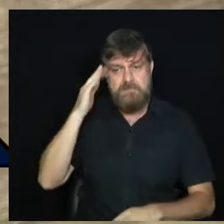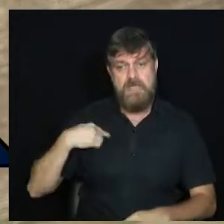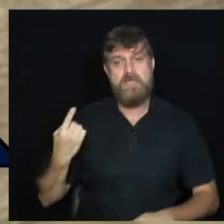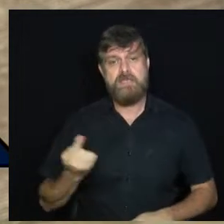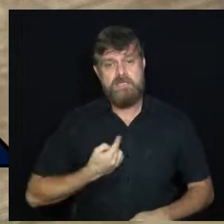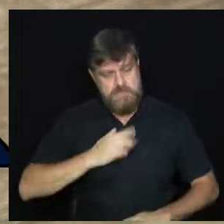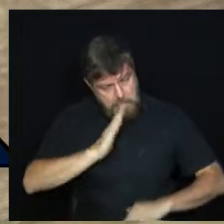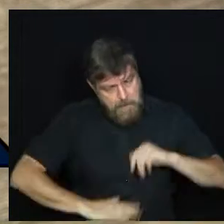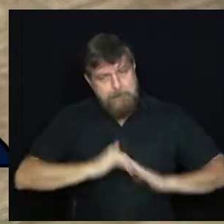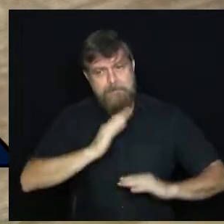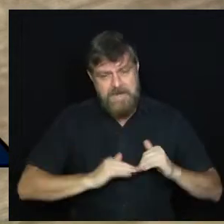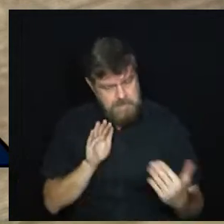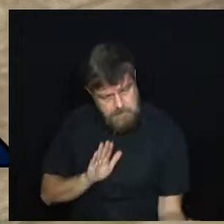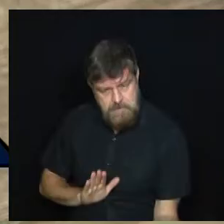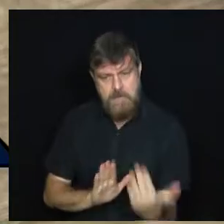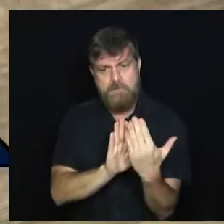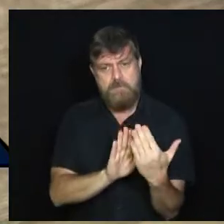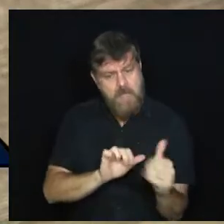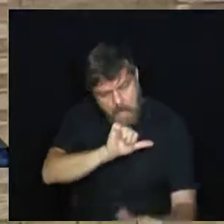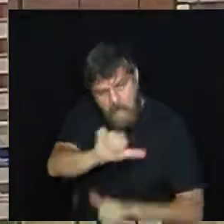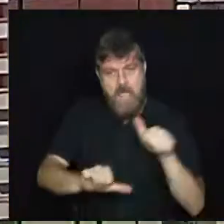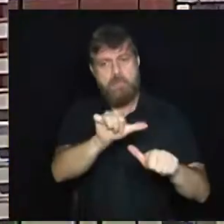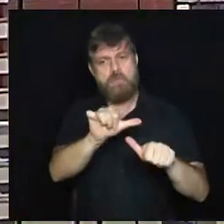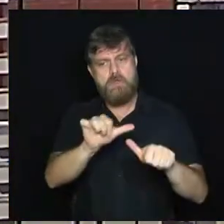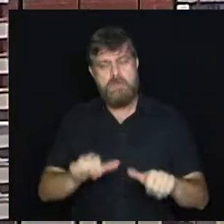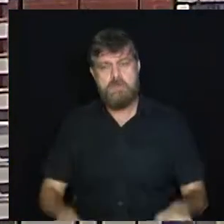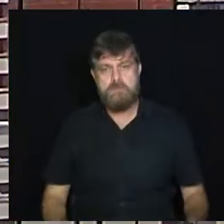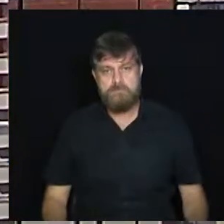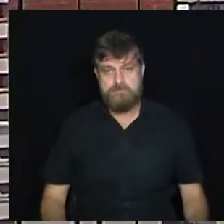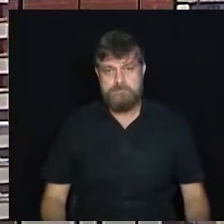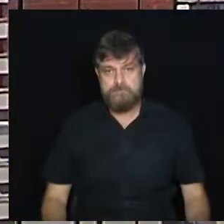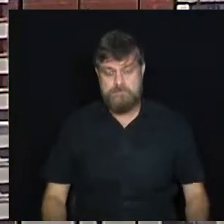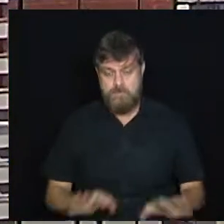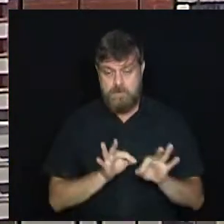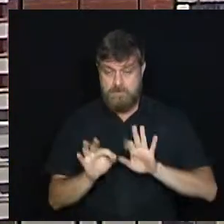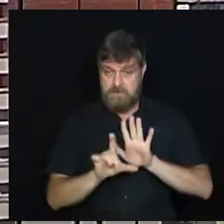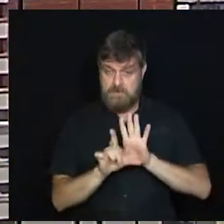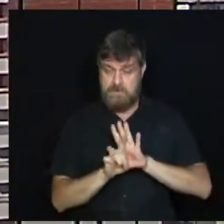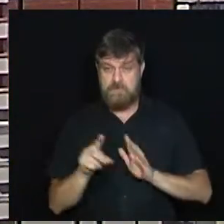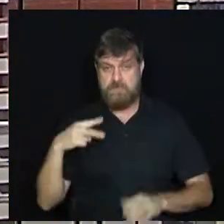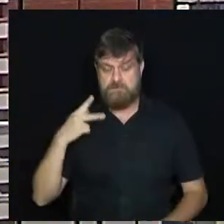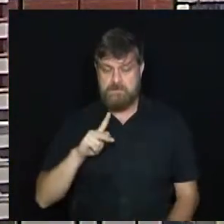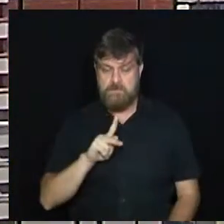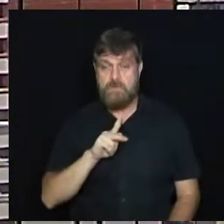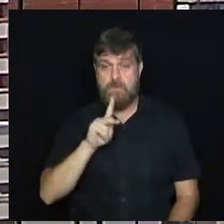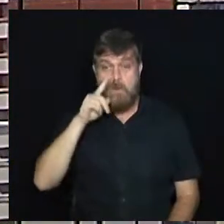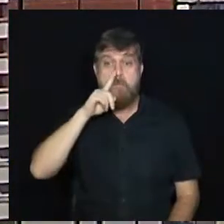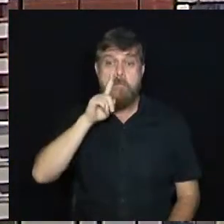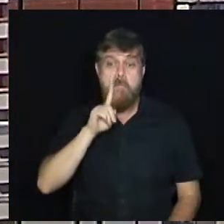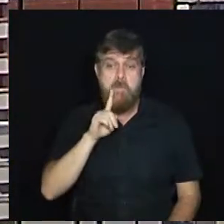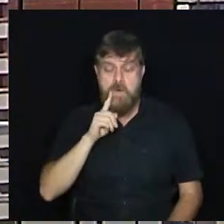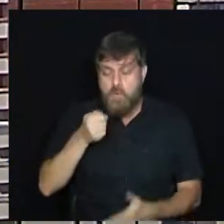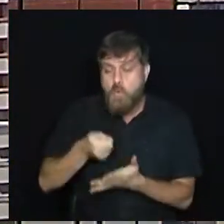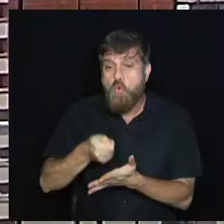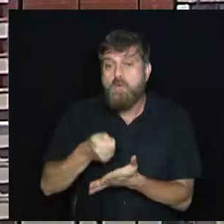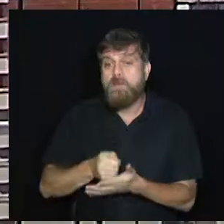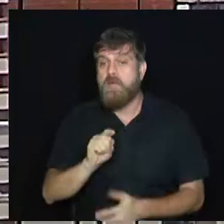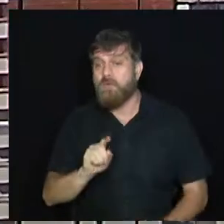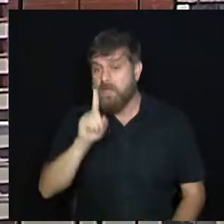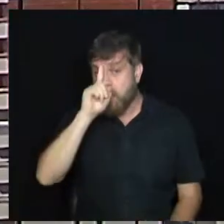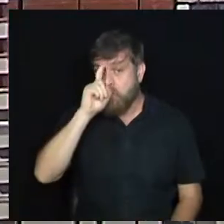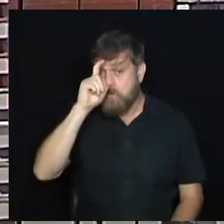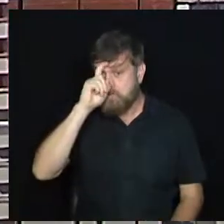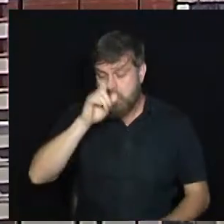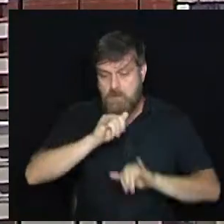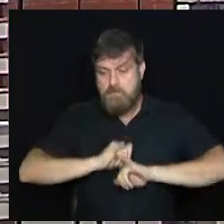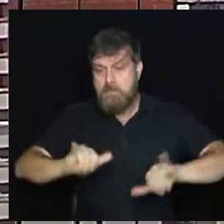gente tem que tomar medidas para enfrentar e reverter essa situação. Projeto de lei do vereador Paulo Galtério determina que hospitais